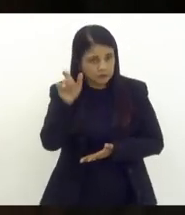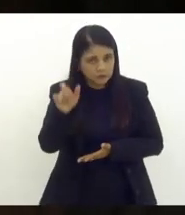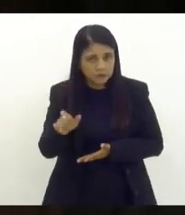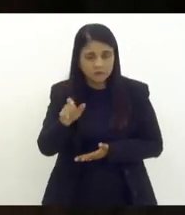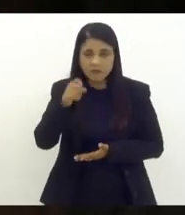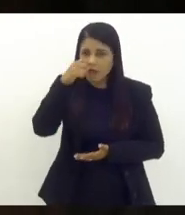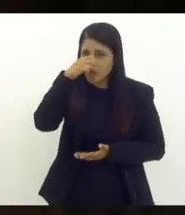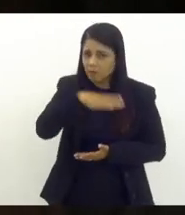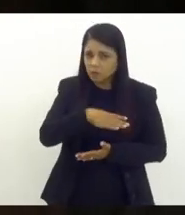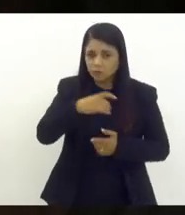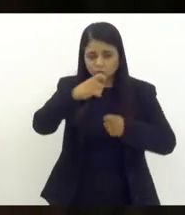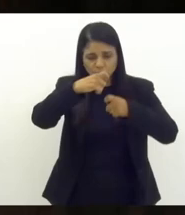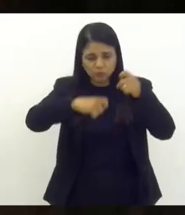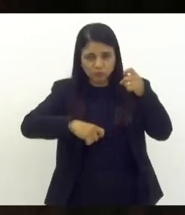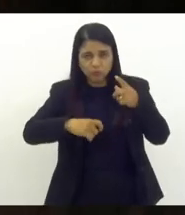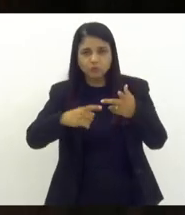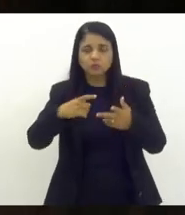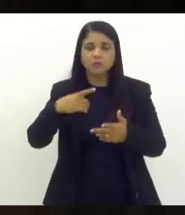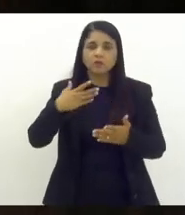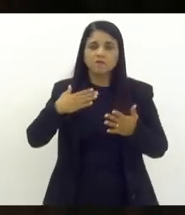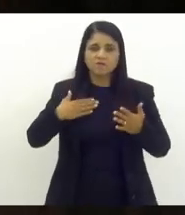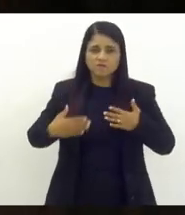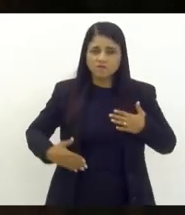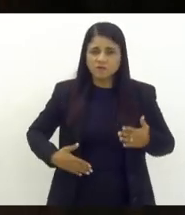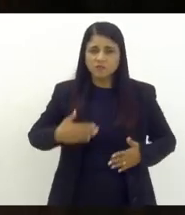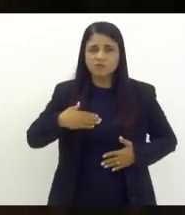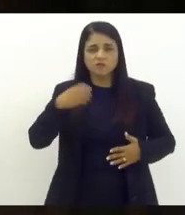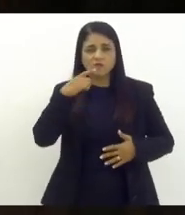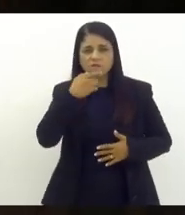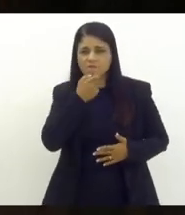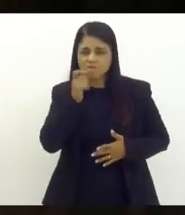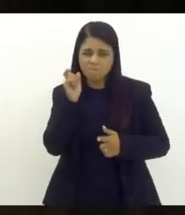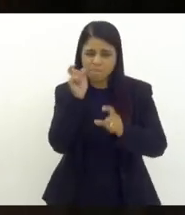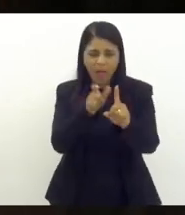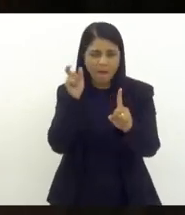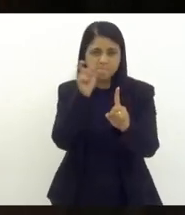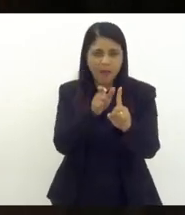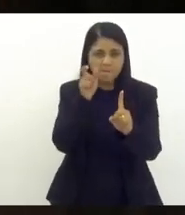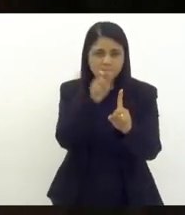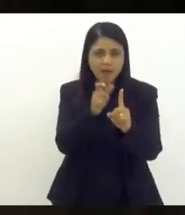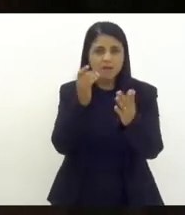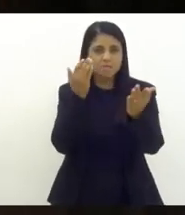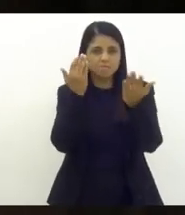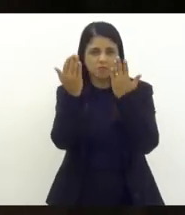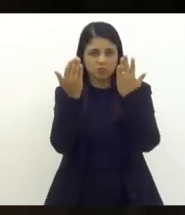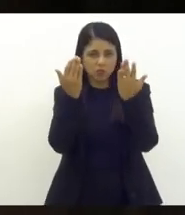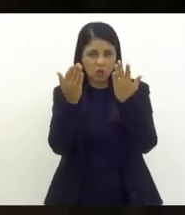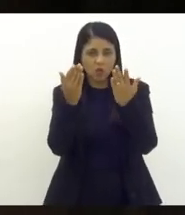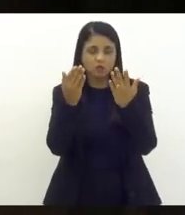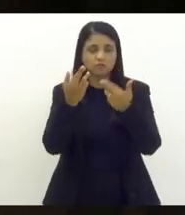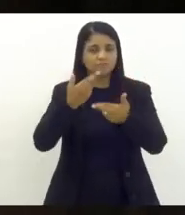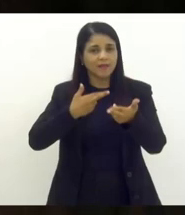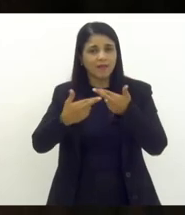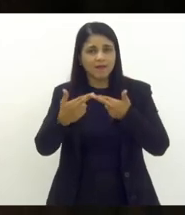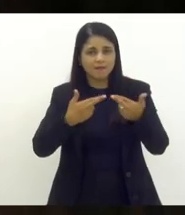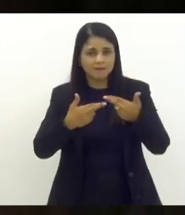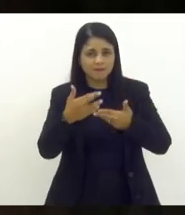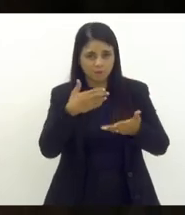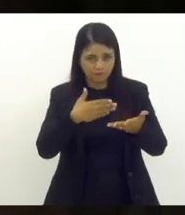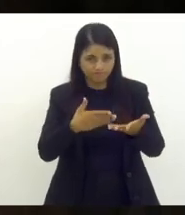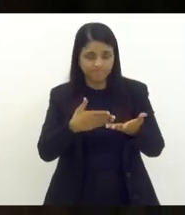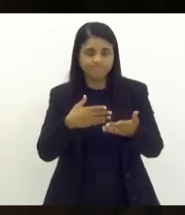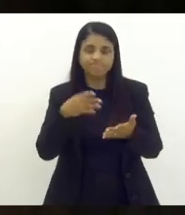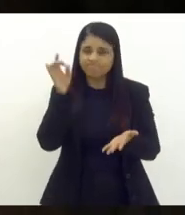abusos físicos verbais psicológicos em suas relações diante dessa triste realidade